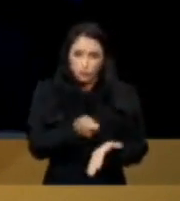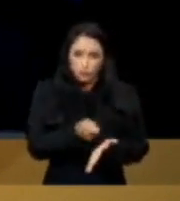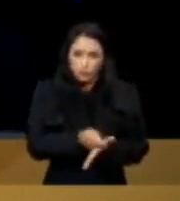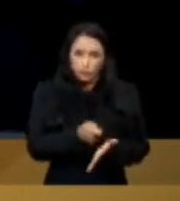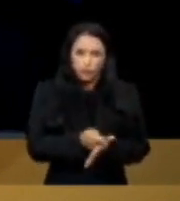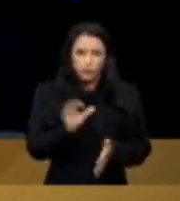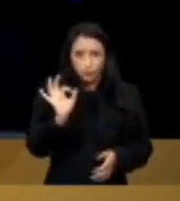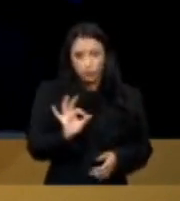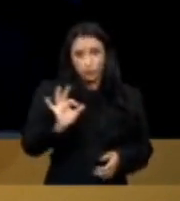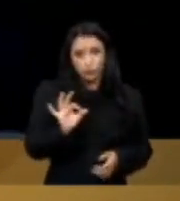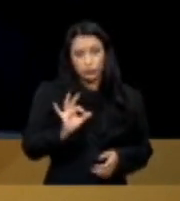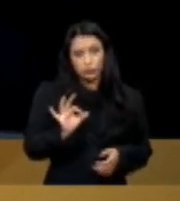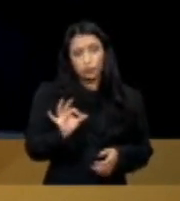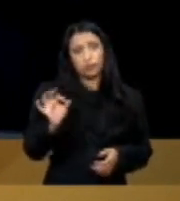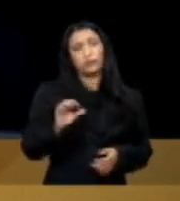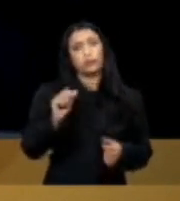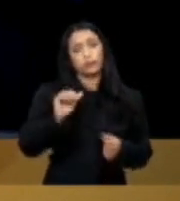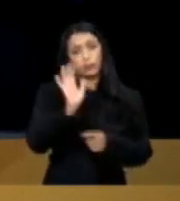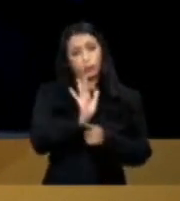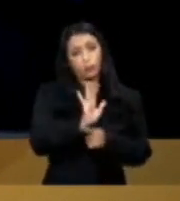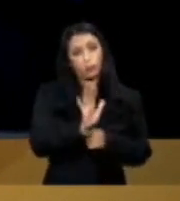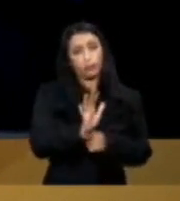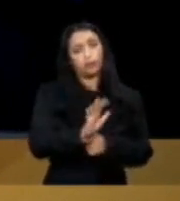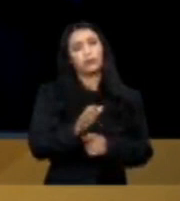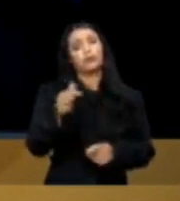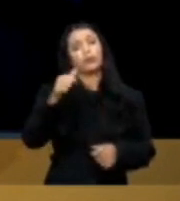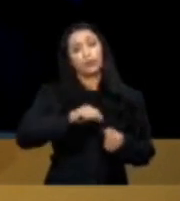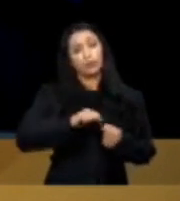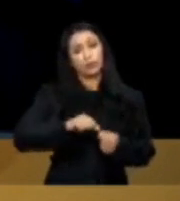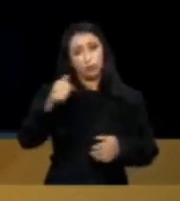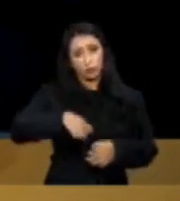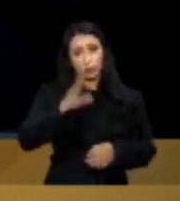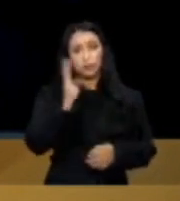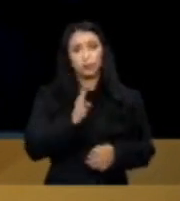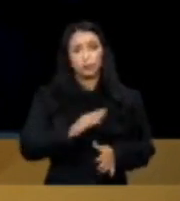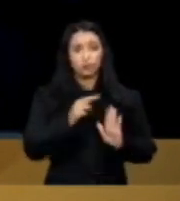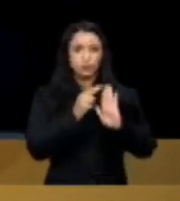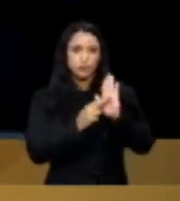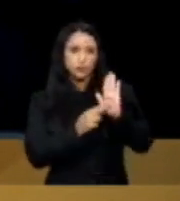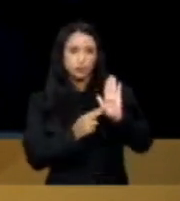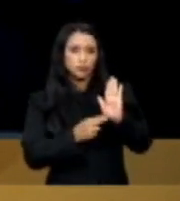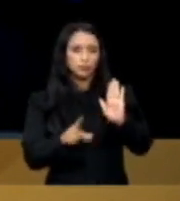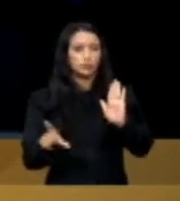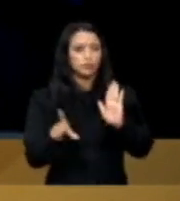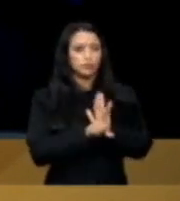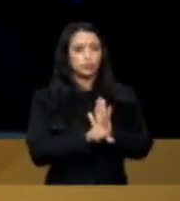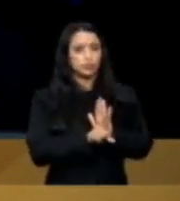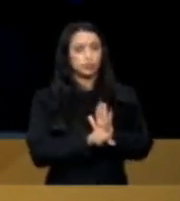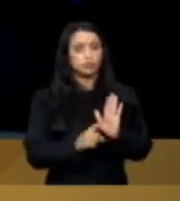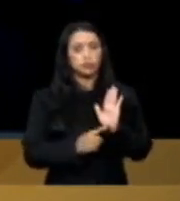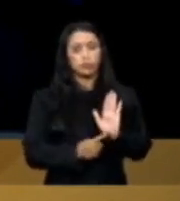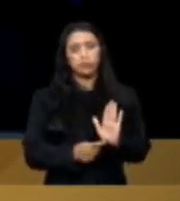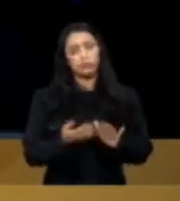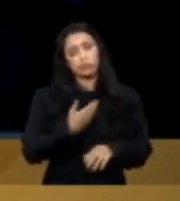de um percentual mínimo de filmes nacionais nas salas de cinema do país, as normas legais materializam a obrigação do